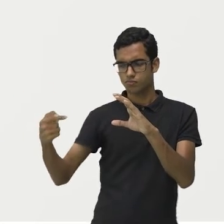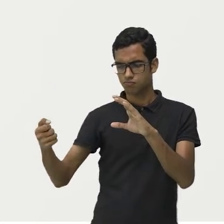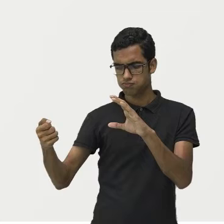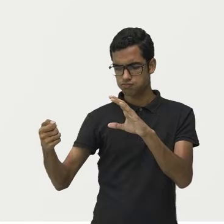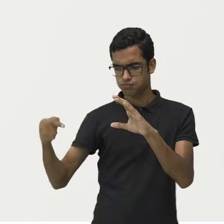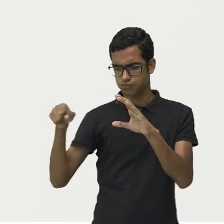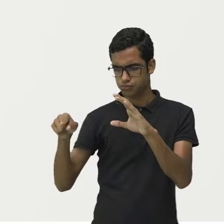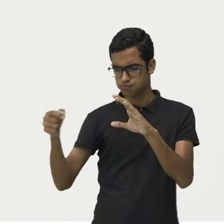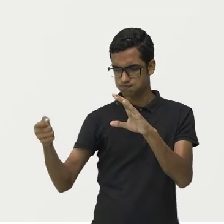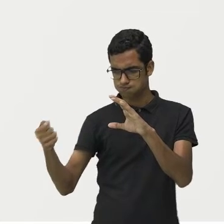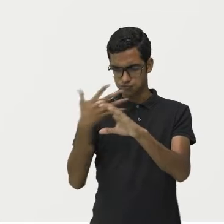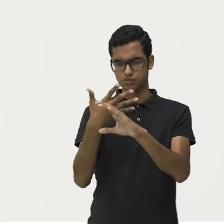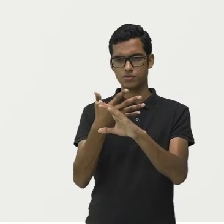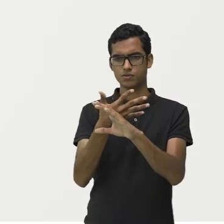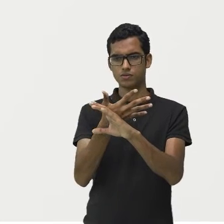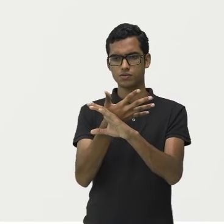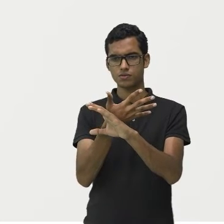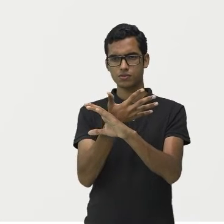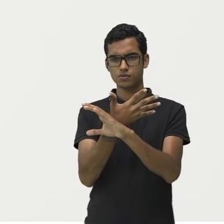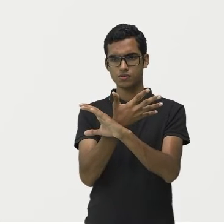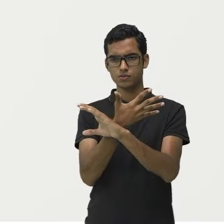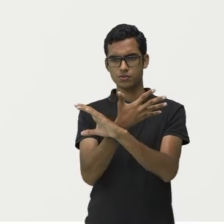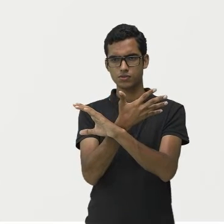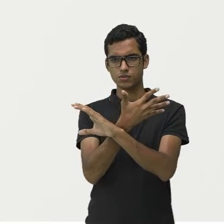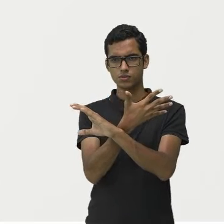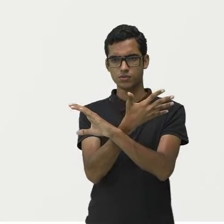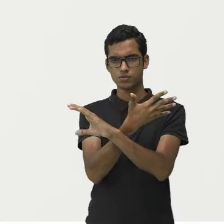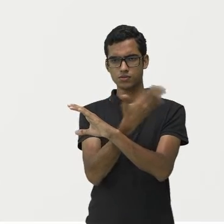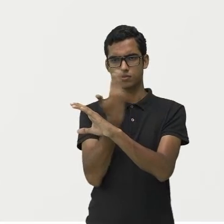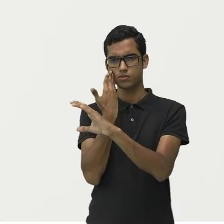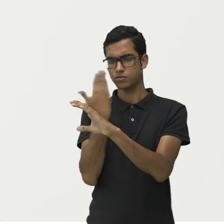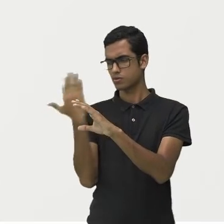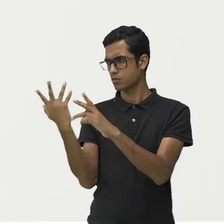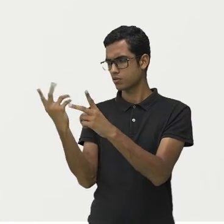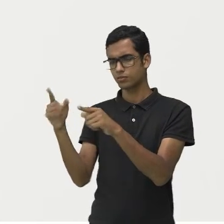nós temos essa imagem aqui mostrando vários raios